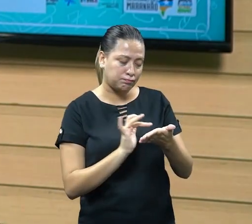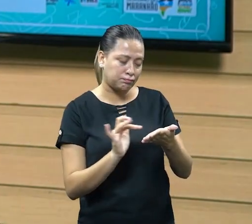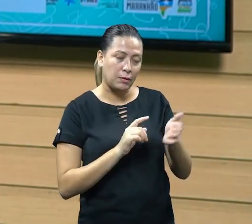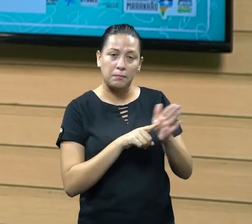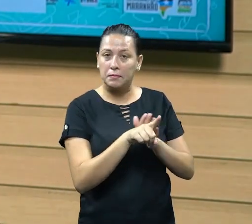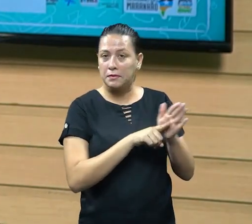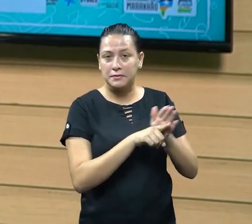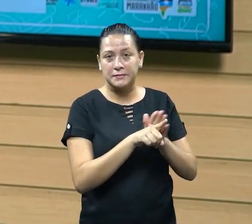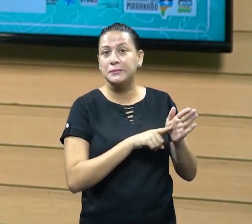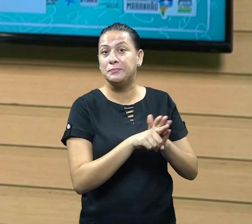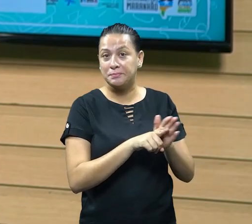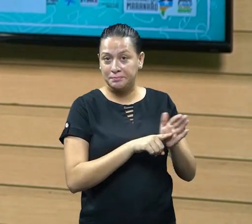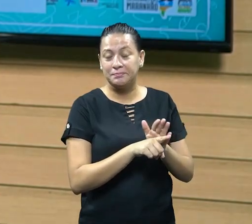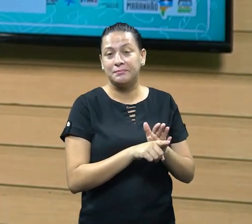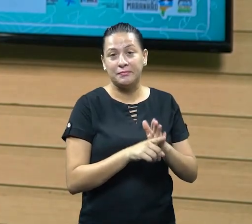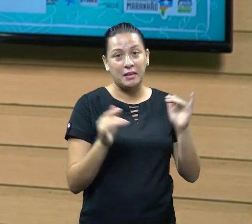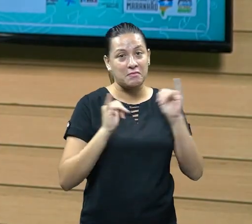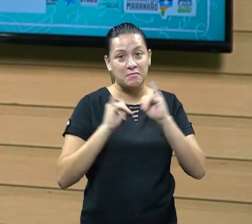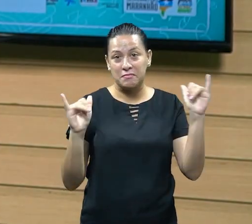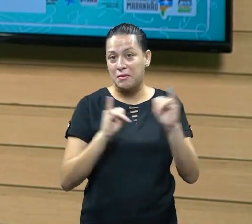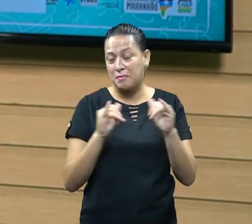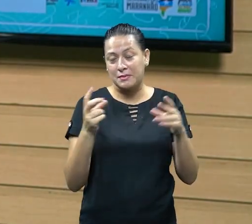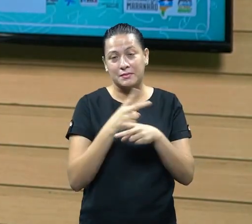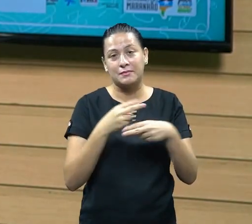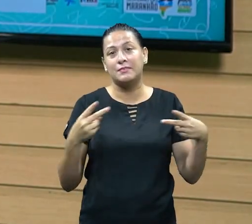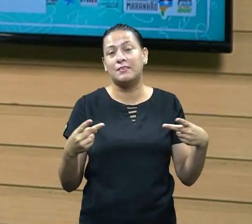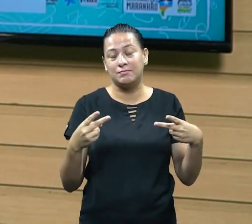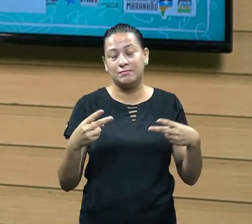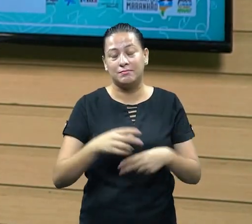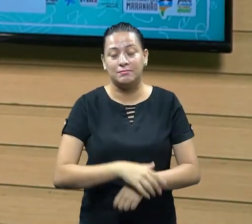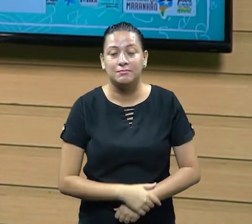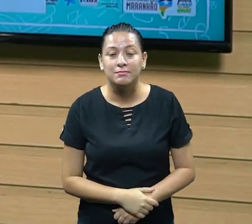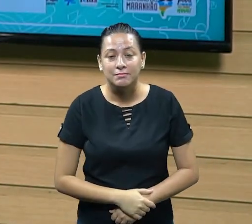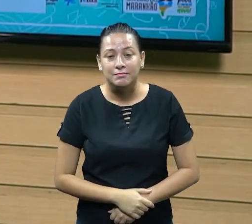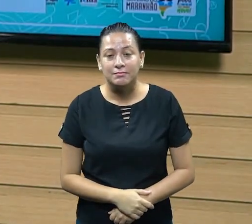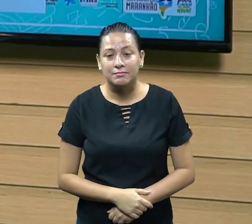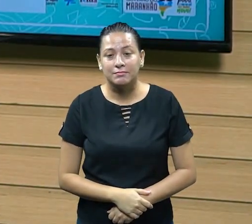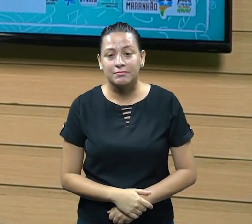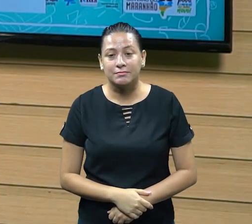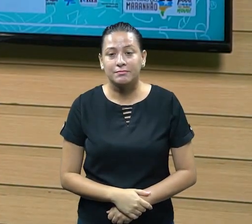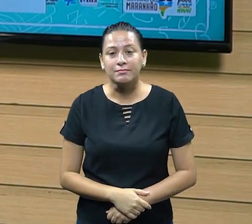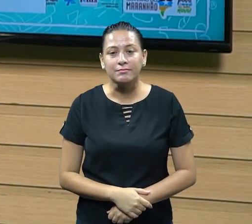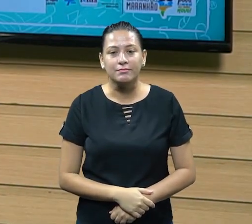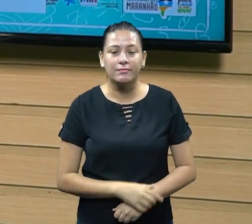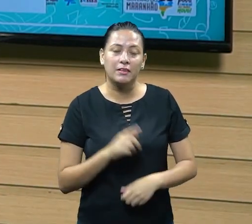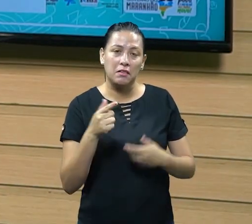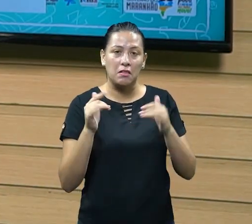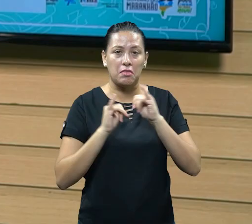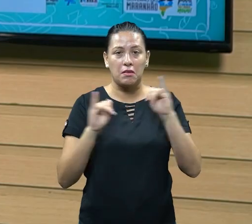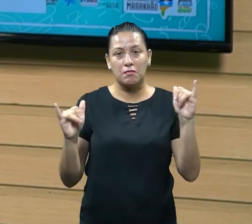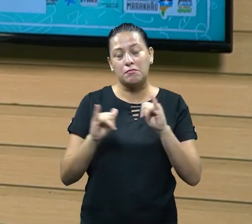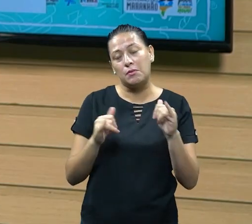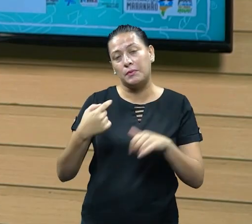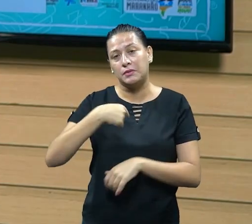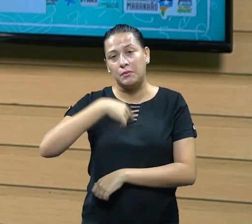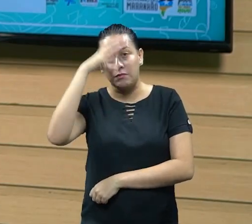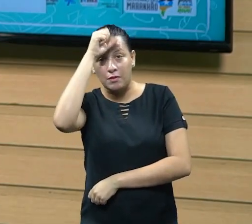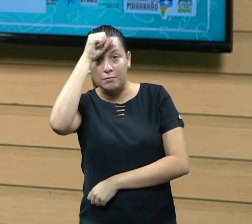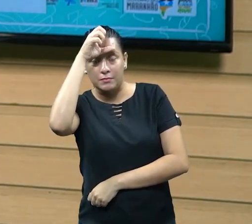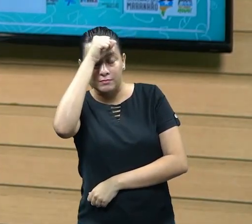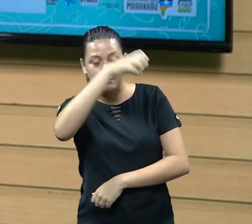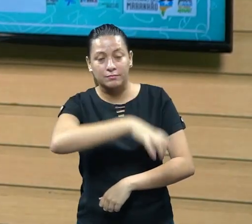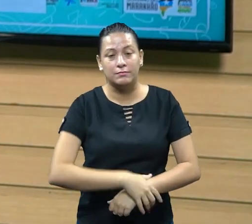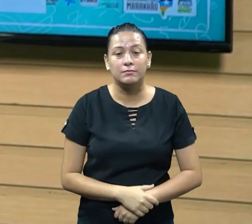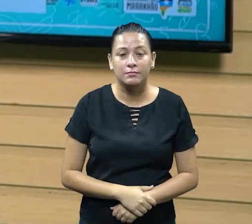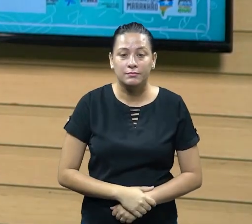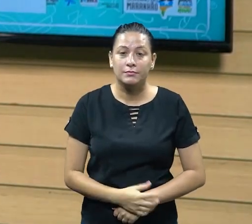linda, maravilhosa, e busco N informações, só não se faz realmente se não quiser, e através dessa informação eu vou adquirir conhecimento. Eu